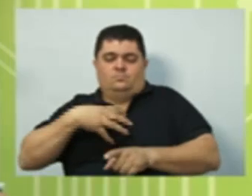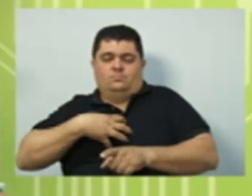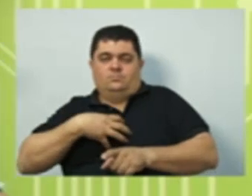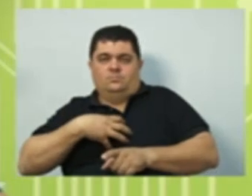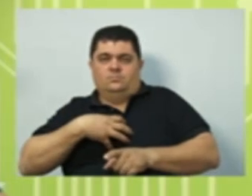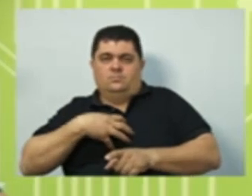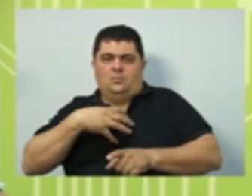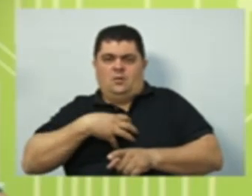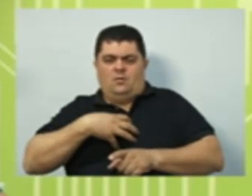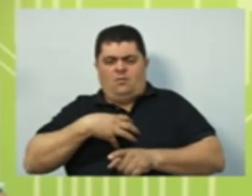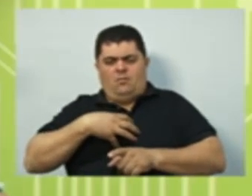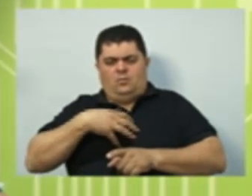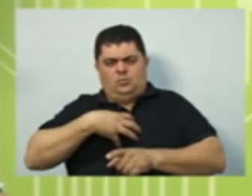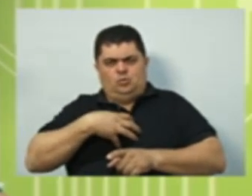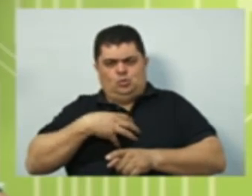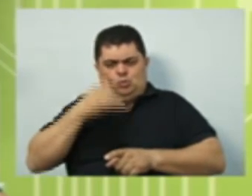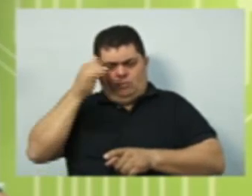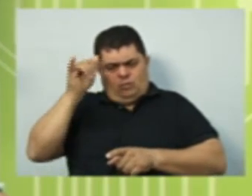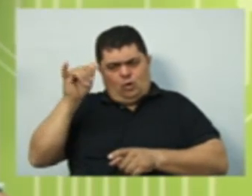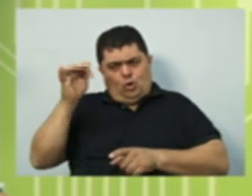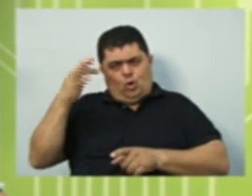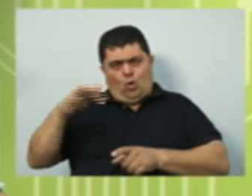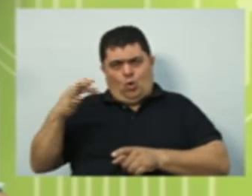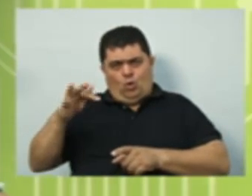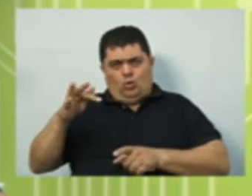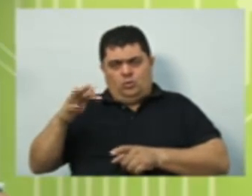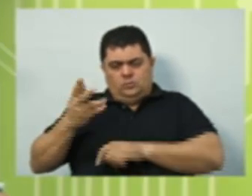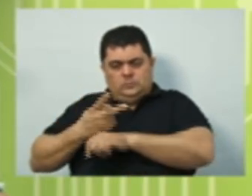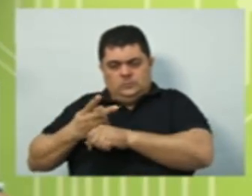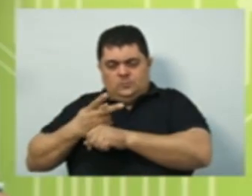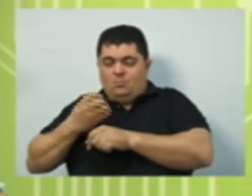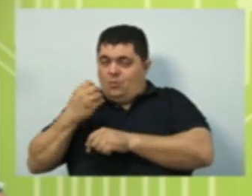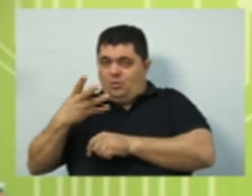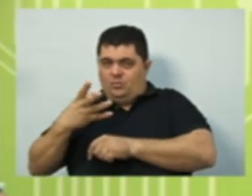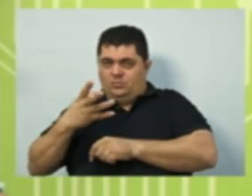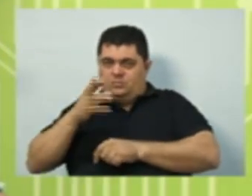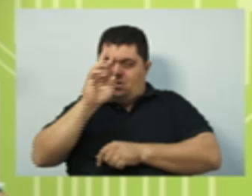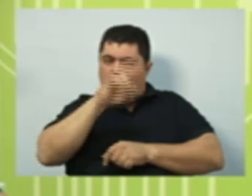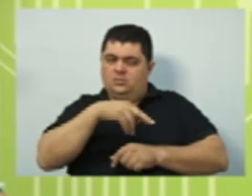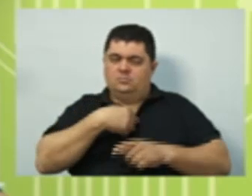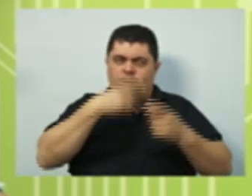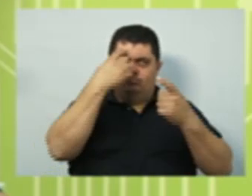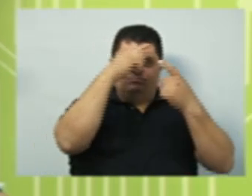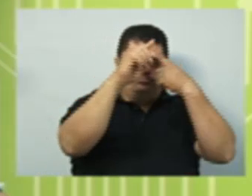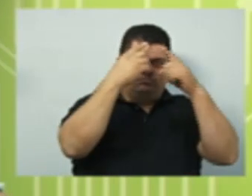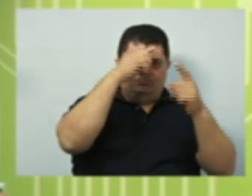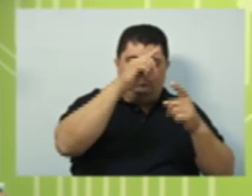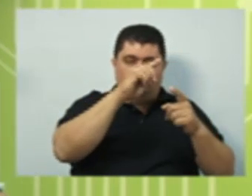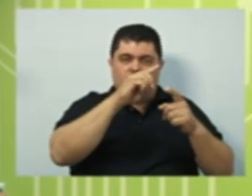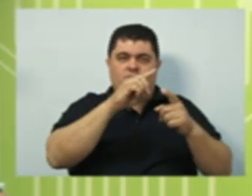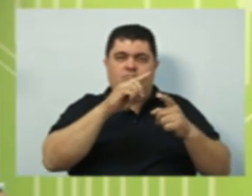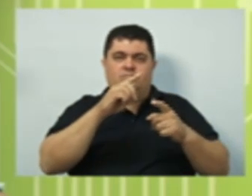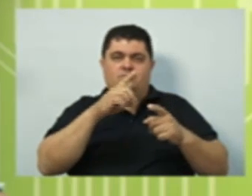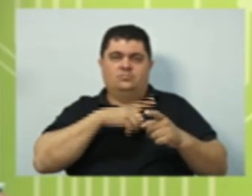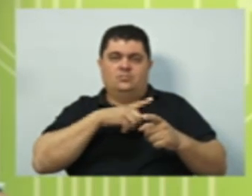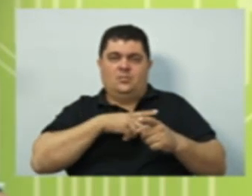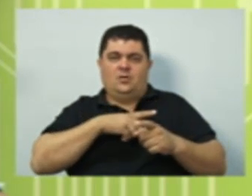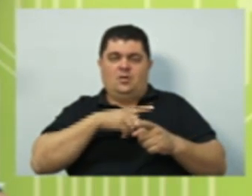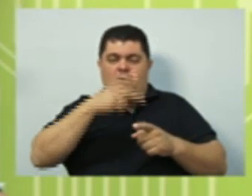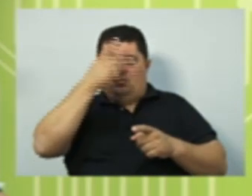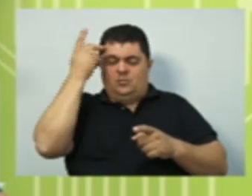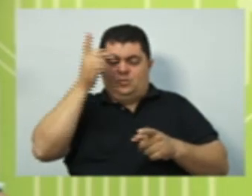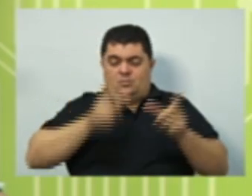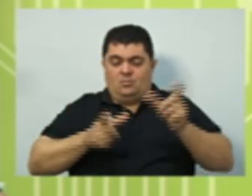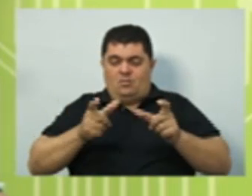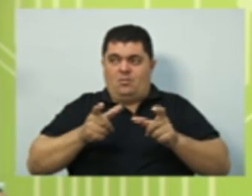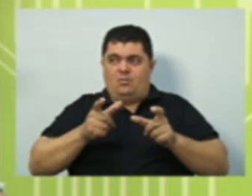instinto evita a dor e busca o prazer. A razão cria ideias. O ser humano se realiza, se